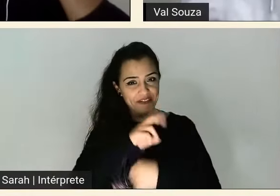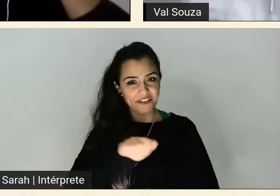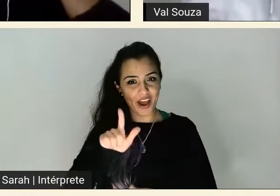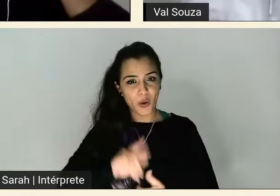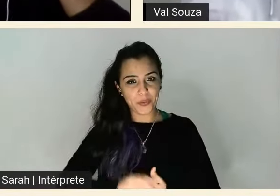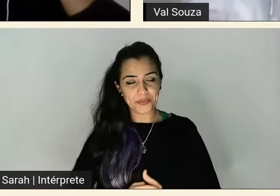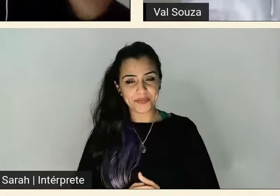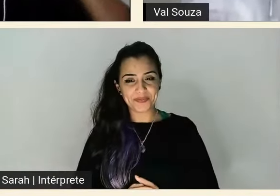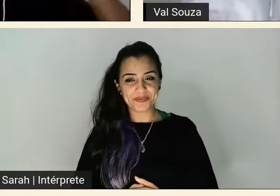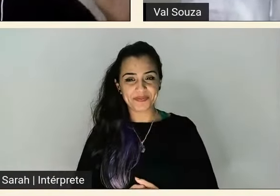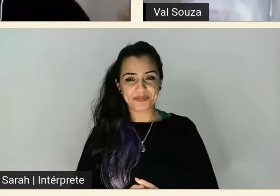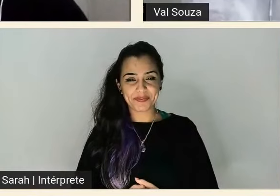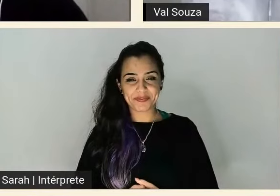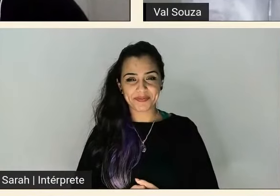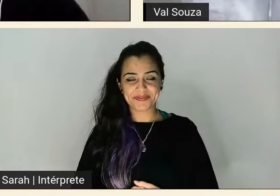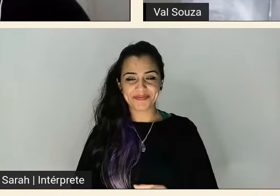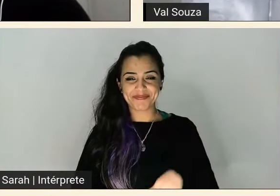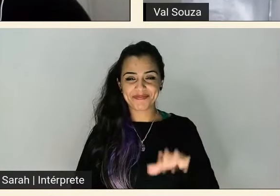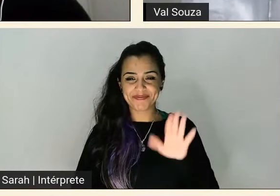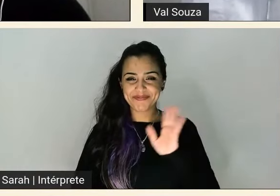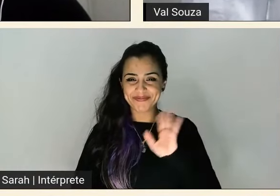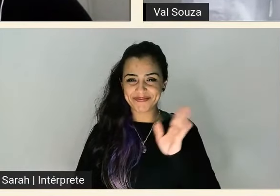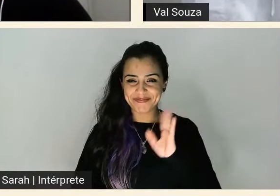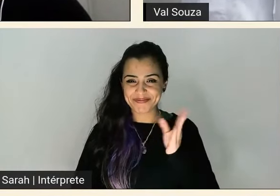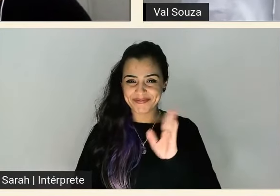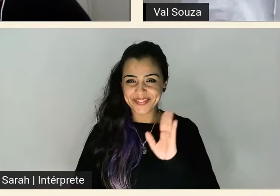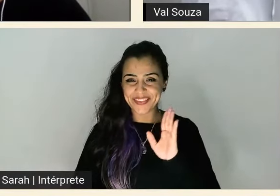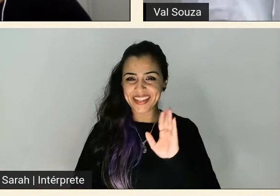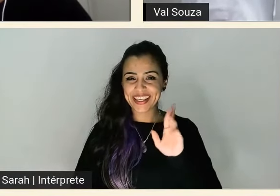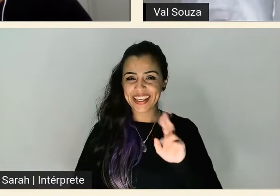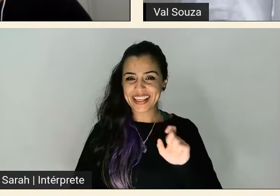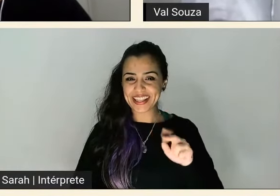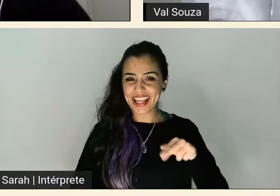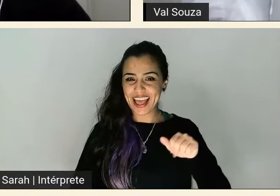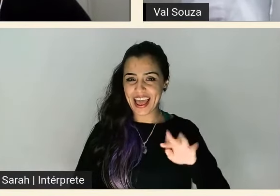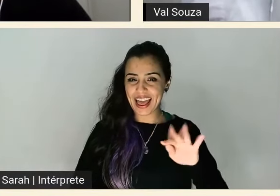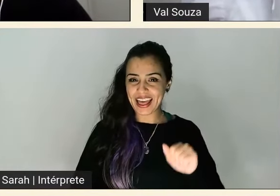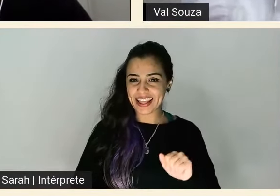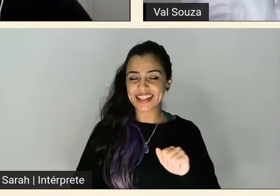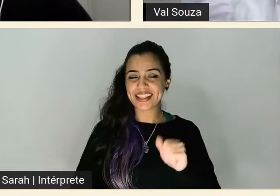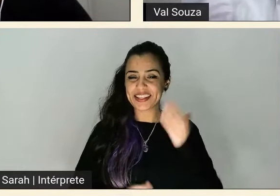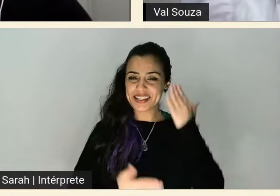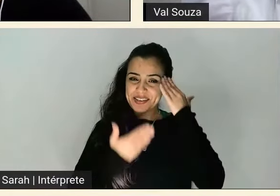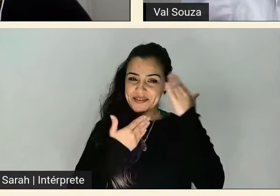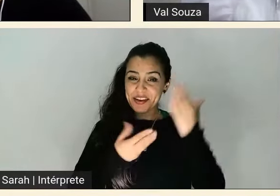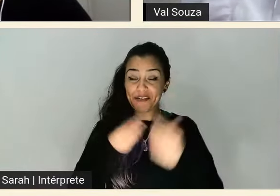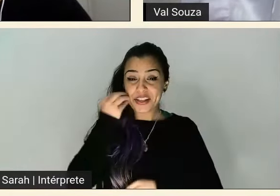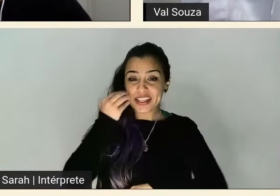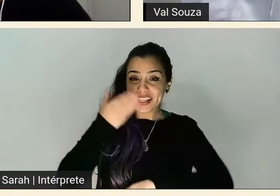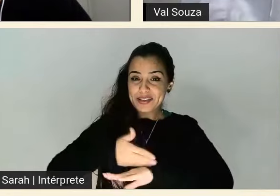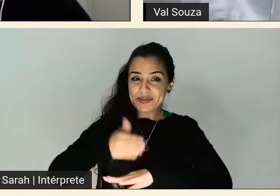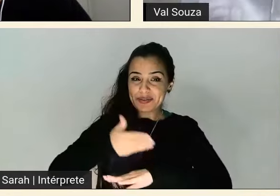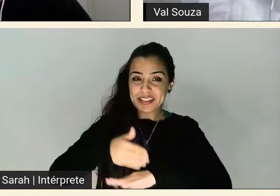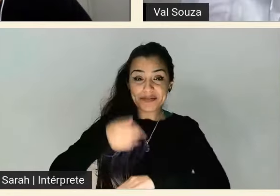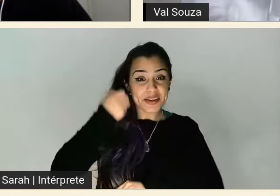Ei, Renata, obrigada por me apresentar. Eu vou fazer aqui o meu exercício de autodescrição, tomara que dê